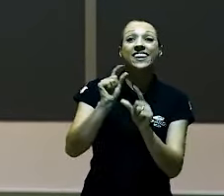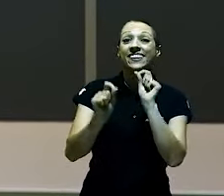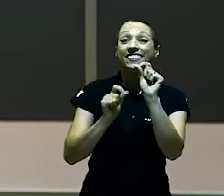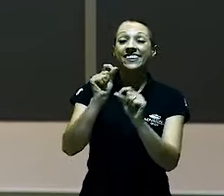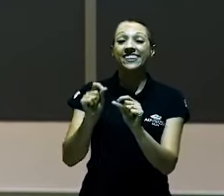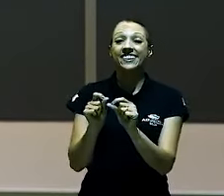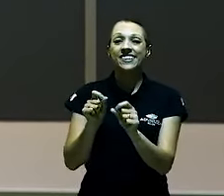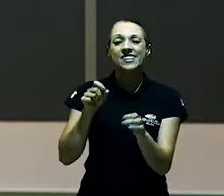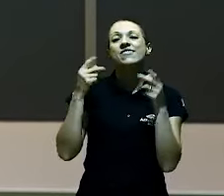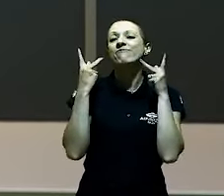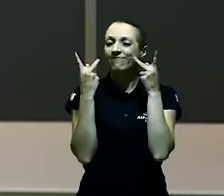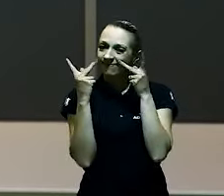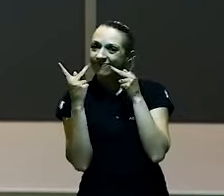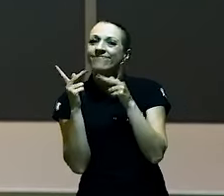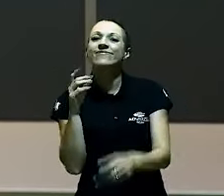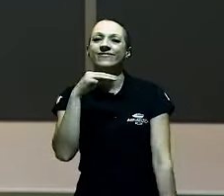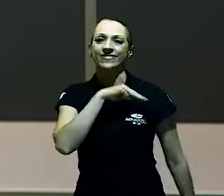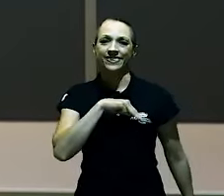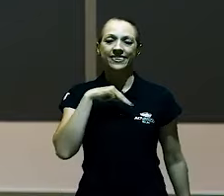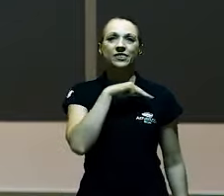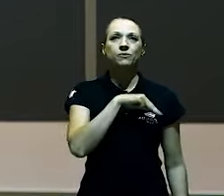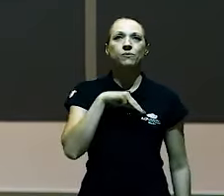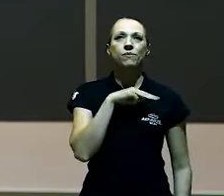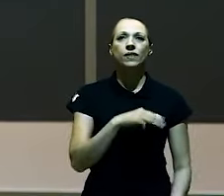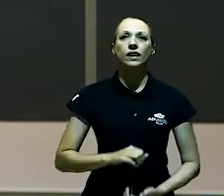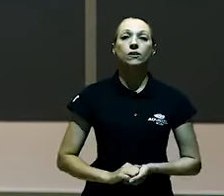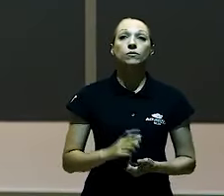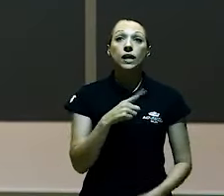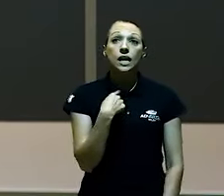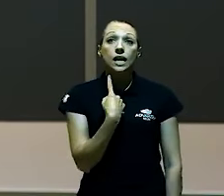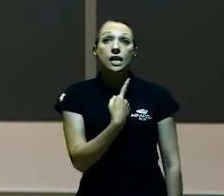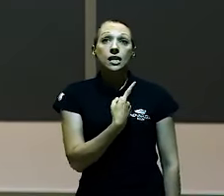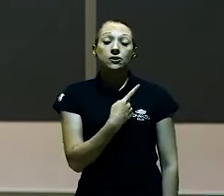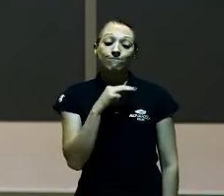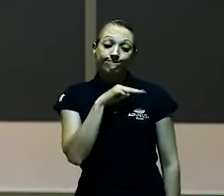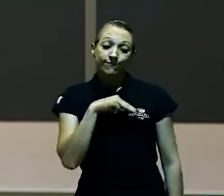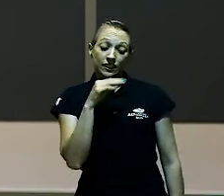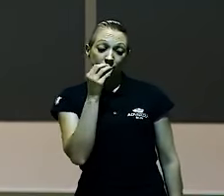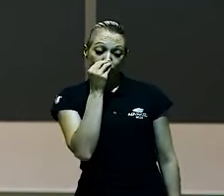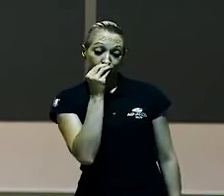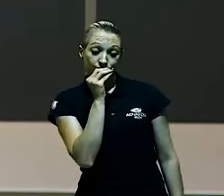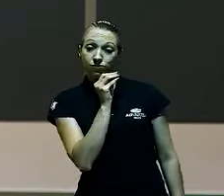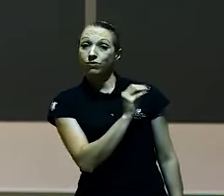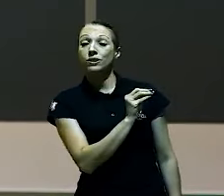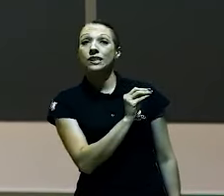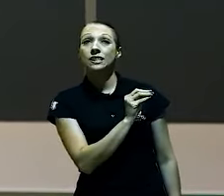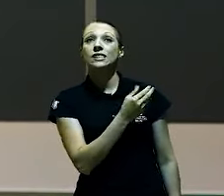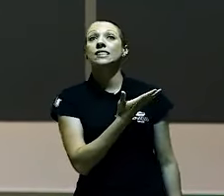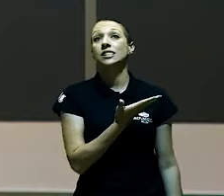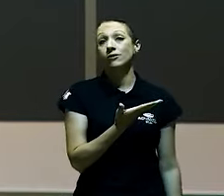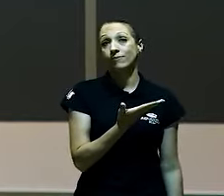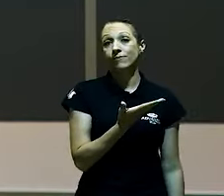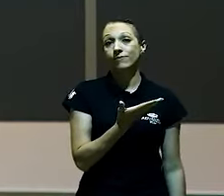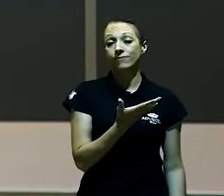Quando nós deixamos de fazer missões ou negligenciamos a obra missionária, ou fazemos menos do que aquilo que deveríamos